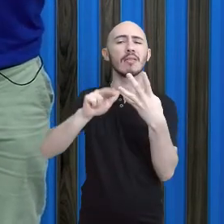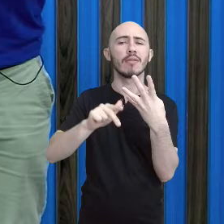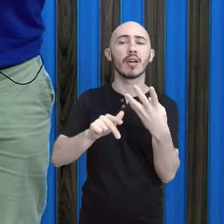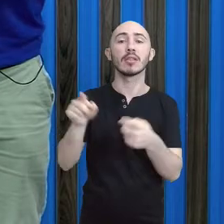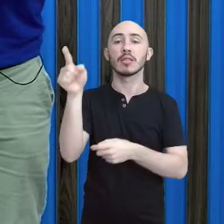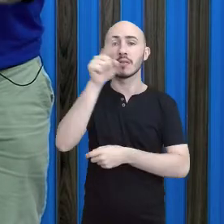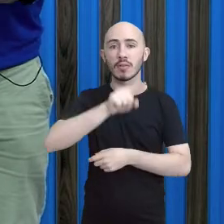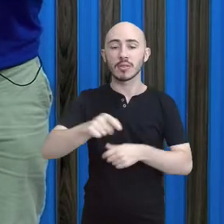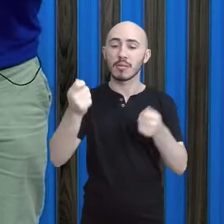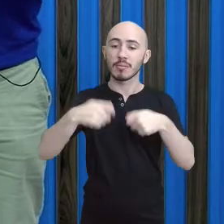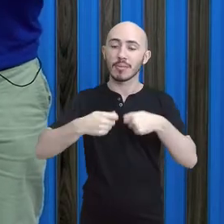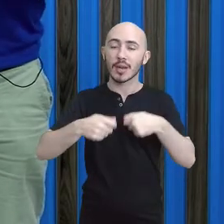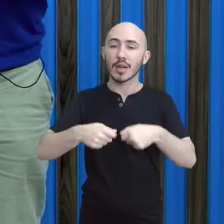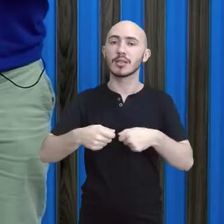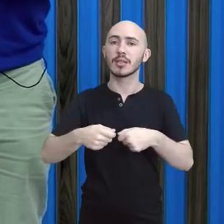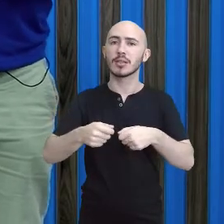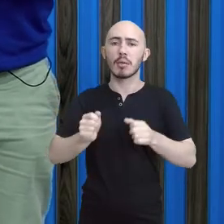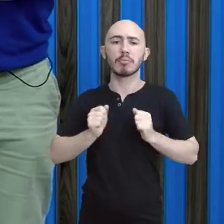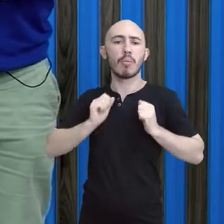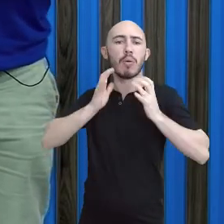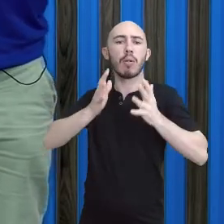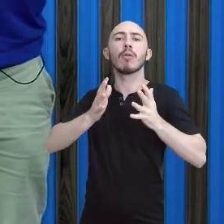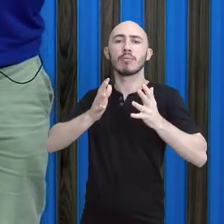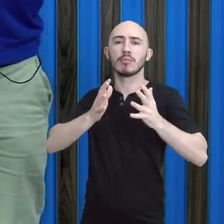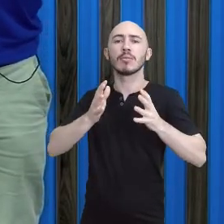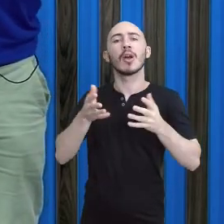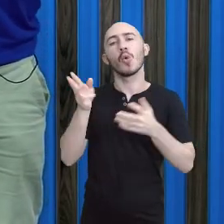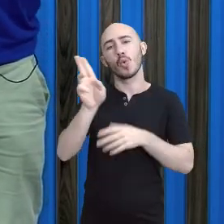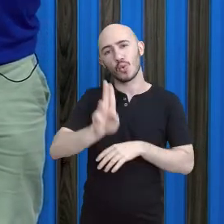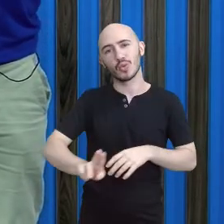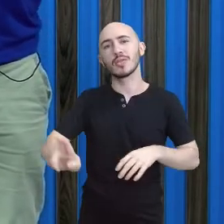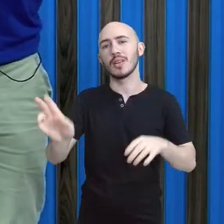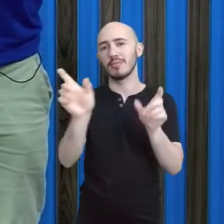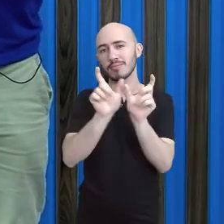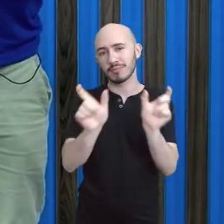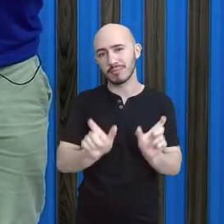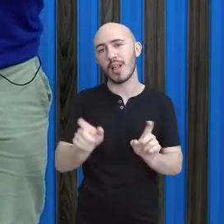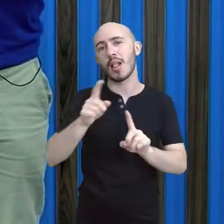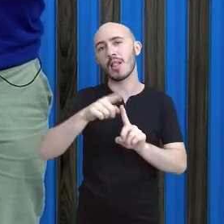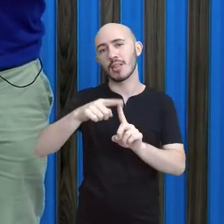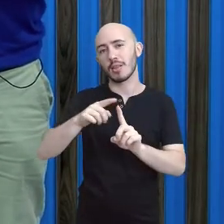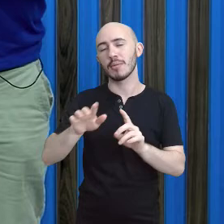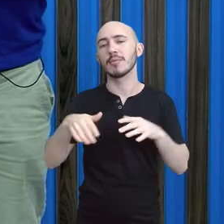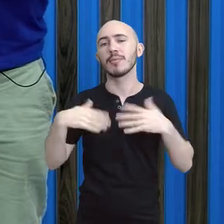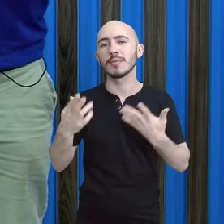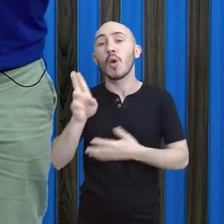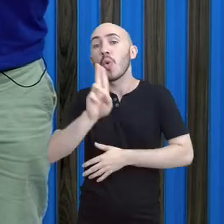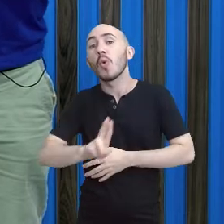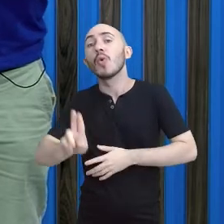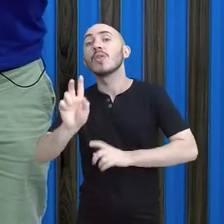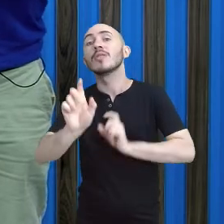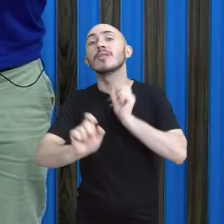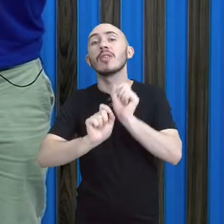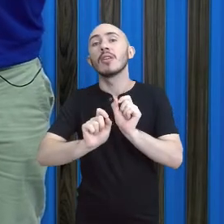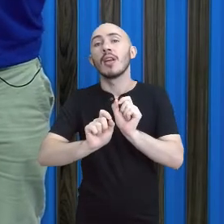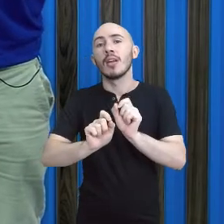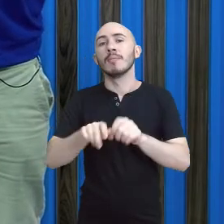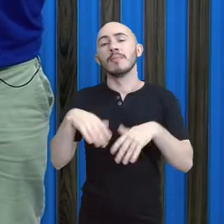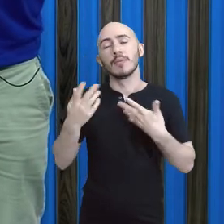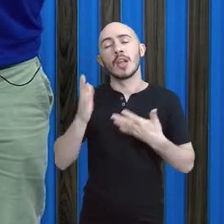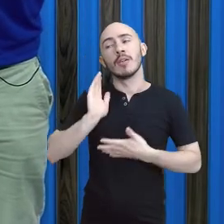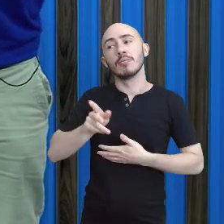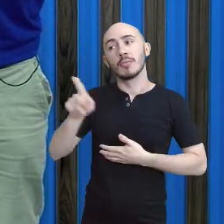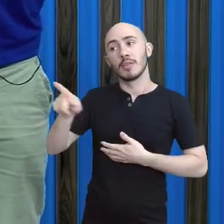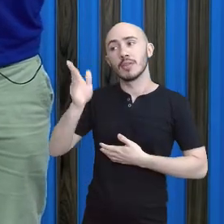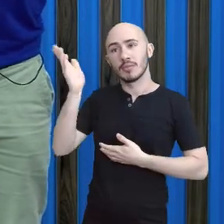se expressar usando essa estrutura. Para reafirmar essa estrutura, usamos o quê? O professor Rony explicou o quê? Que a gente